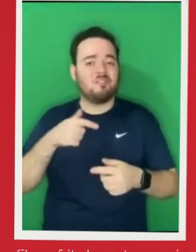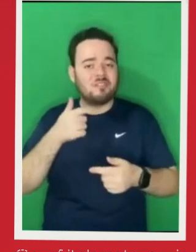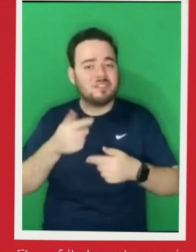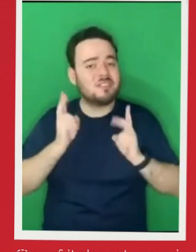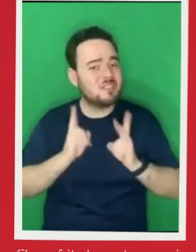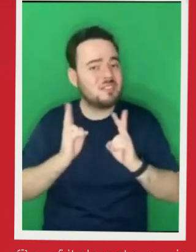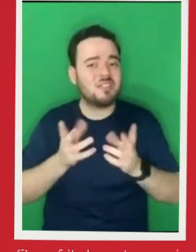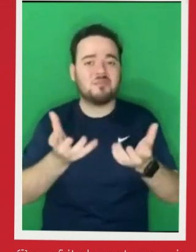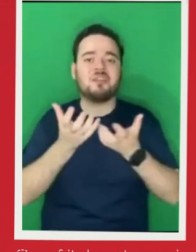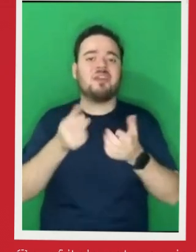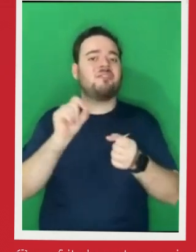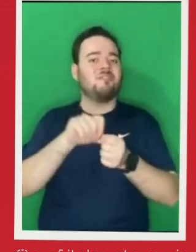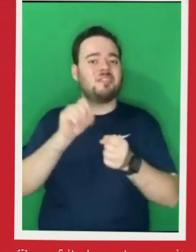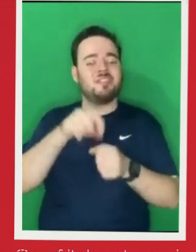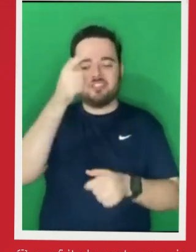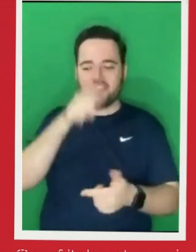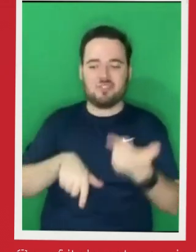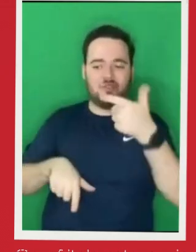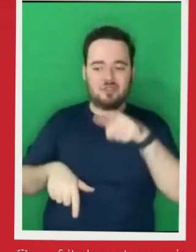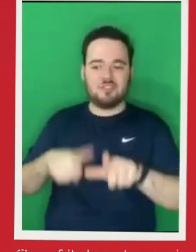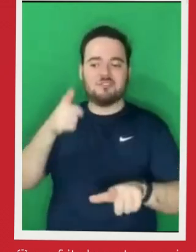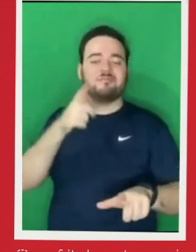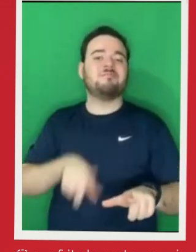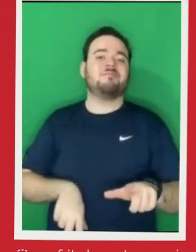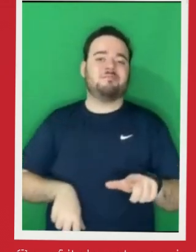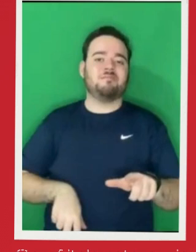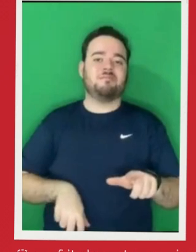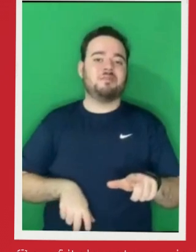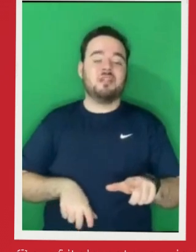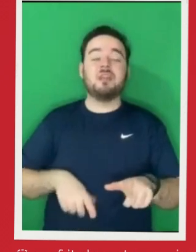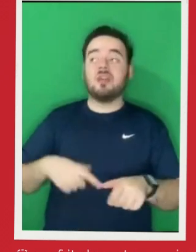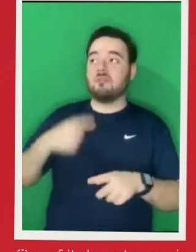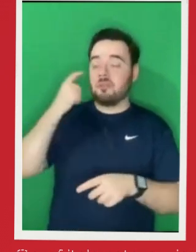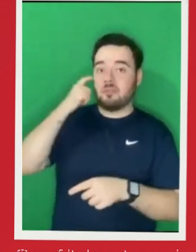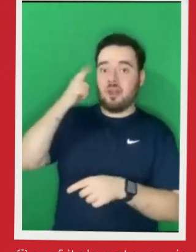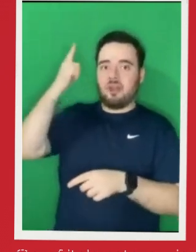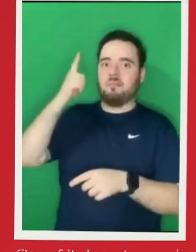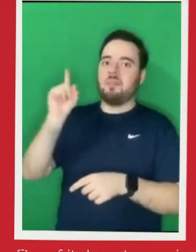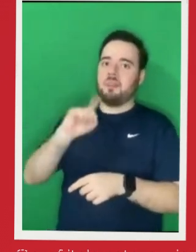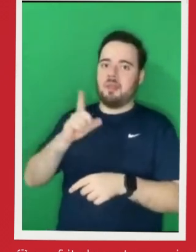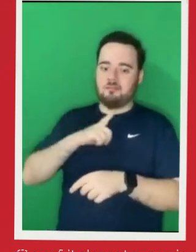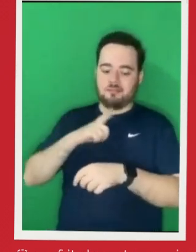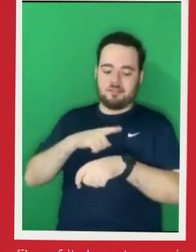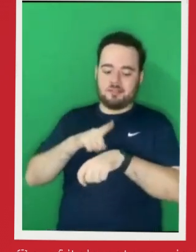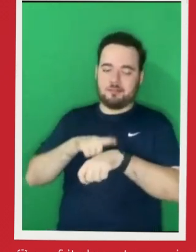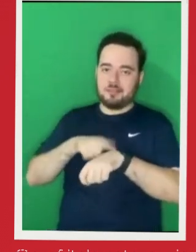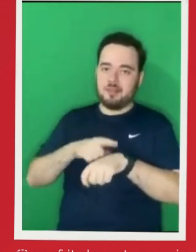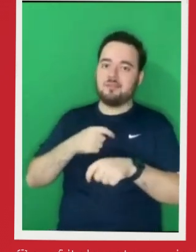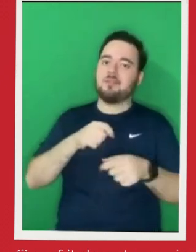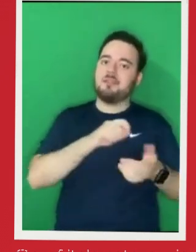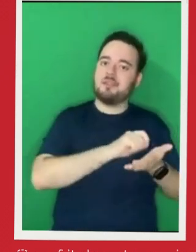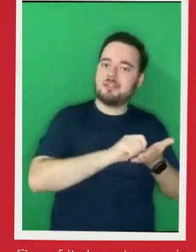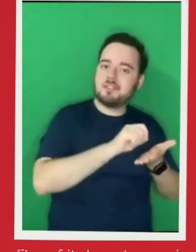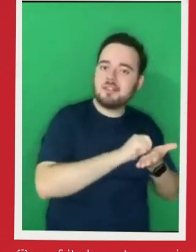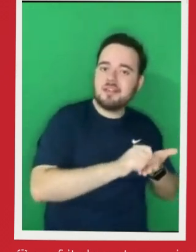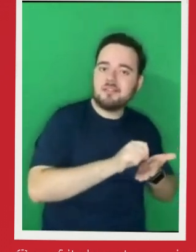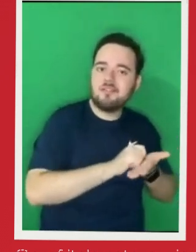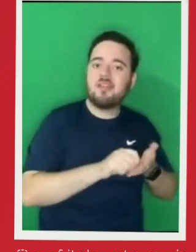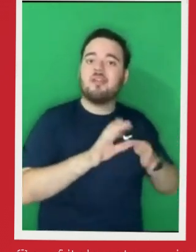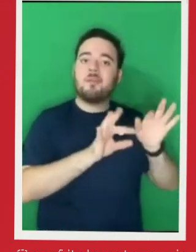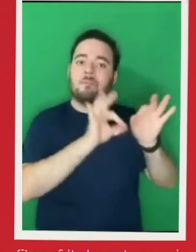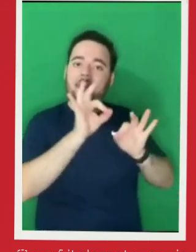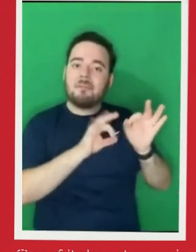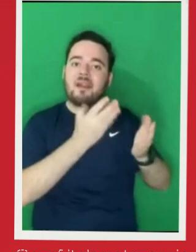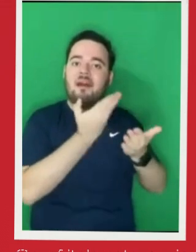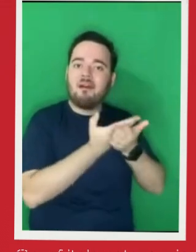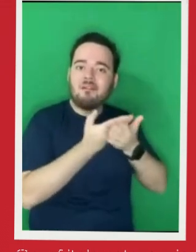Então eu também tenho que parar o meu caderno e dizer, não, tem que ter um tempo que eu tenho que escrever, eu tenho que preparar